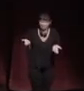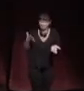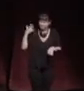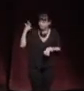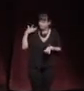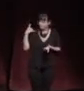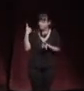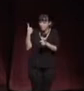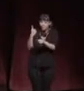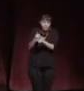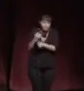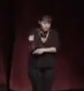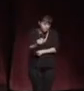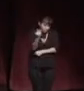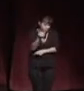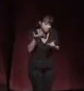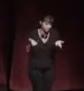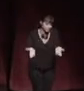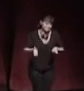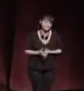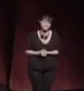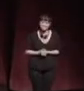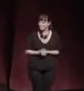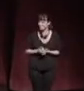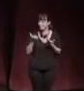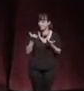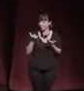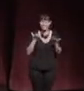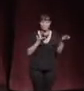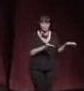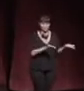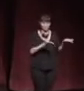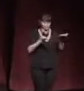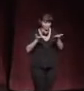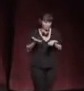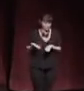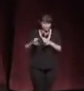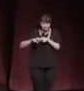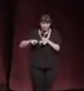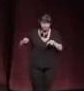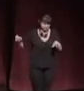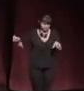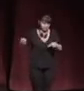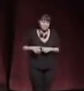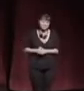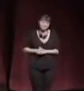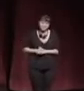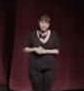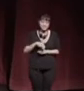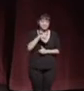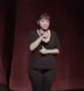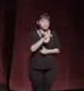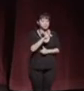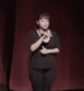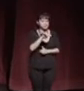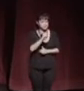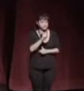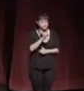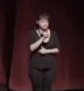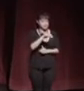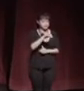tão fundamental. E eu queria chamar para fazer parte dessa mesa a Maria Emília,